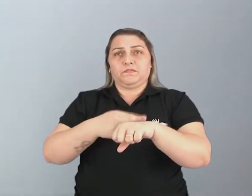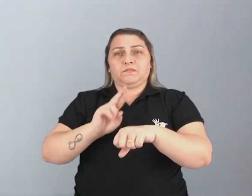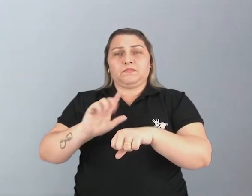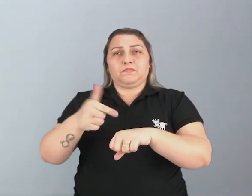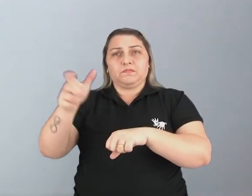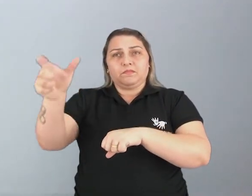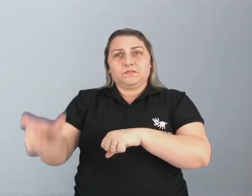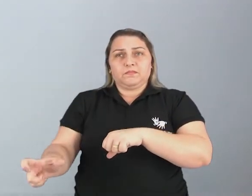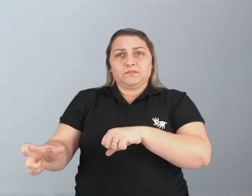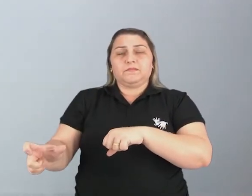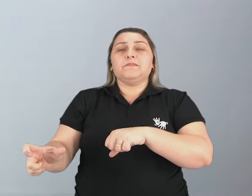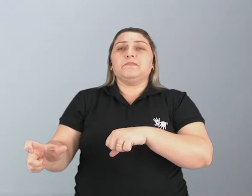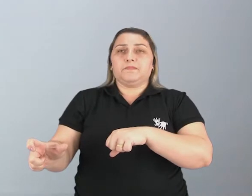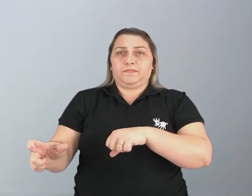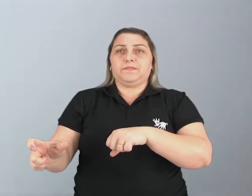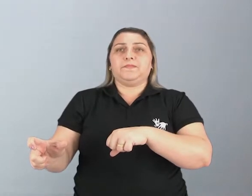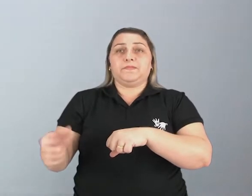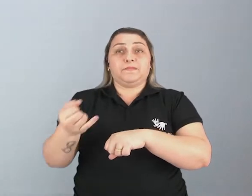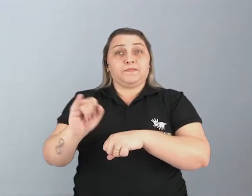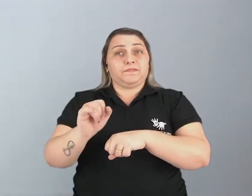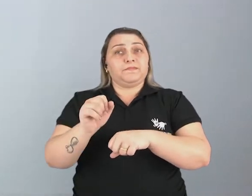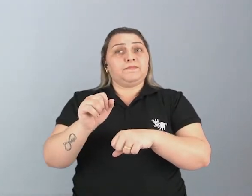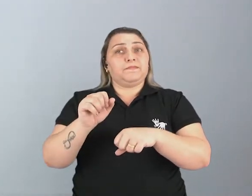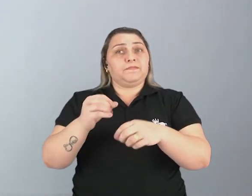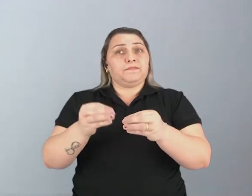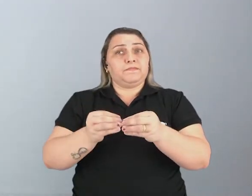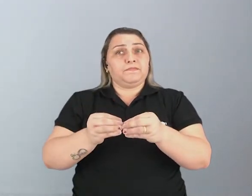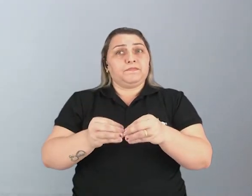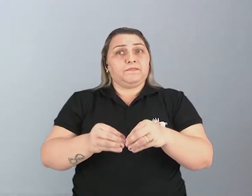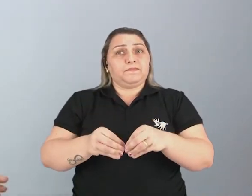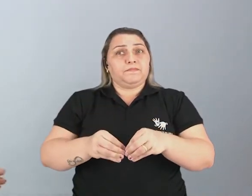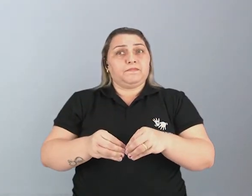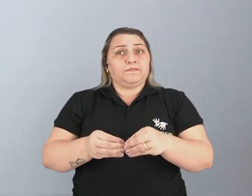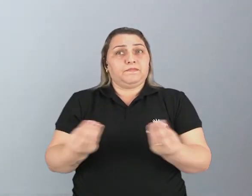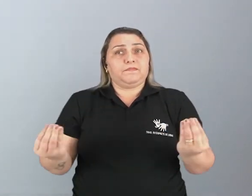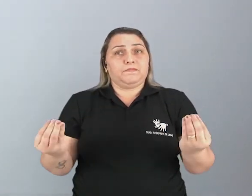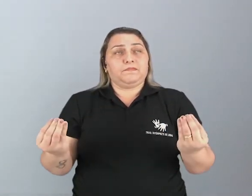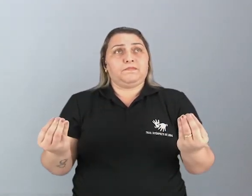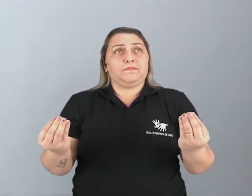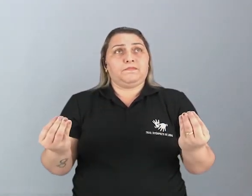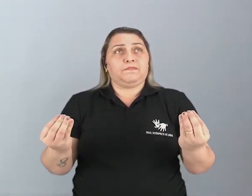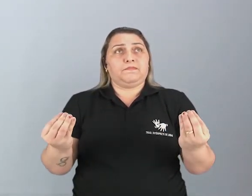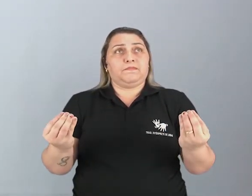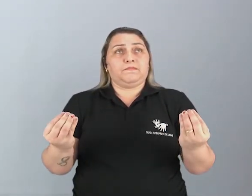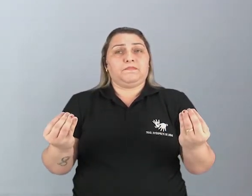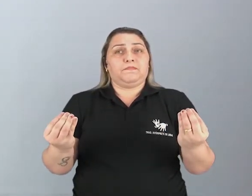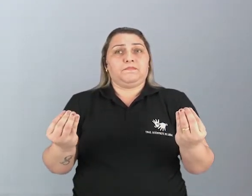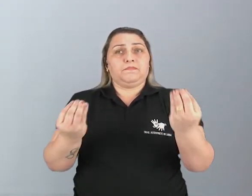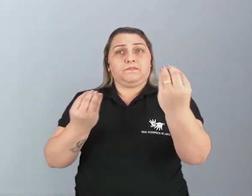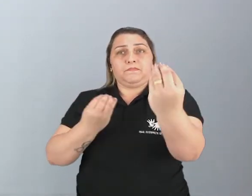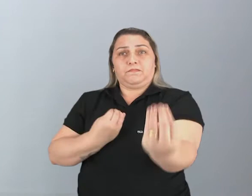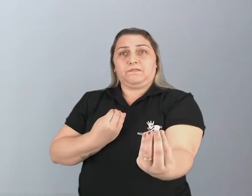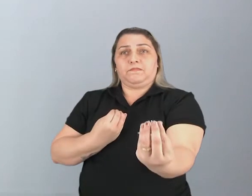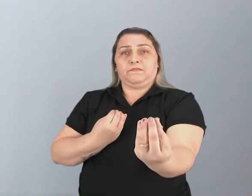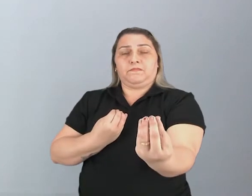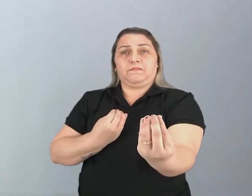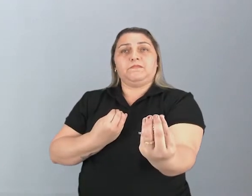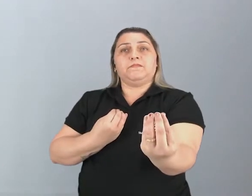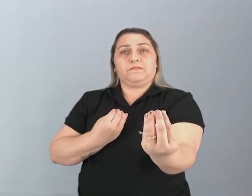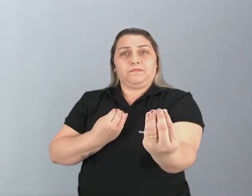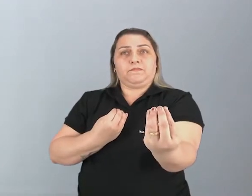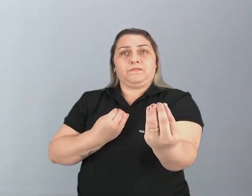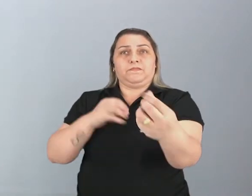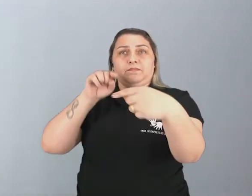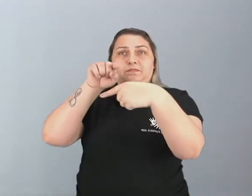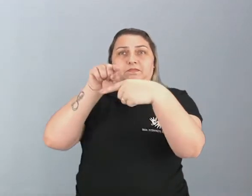alguém? Então, se você dividir ele ao meio, né? Você vai ter uma parte maior, uma